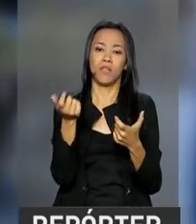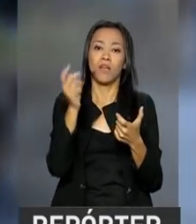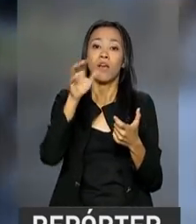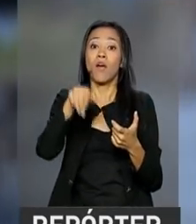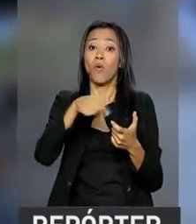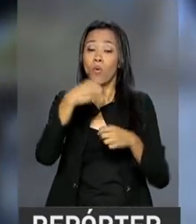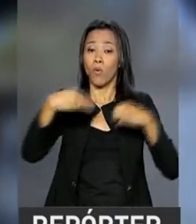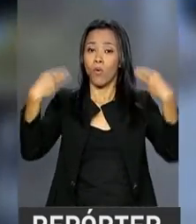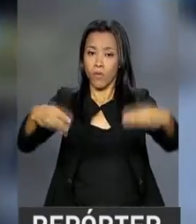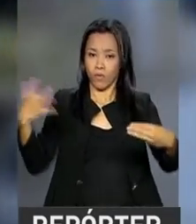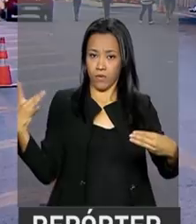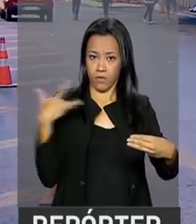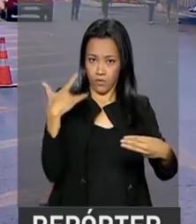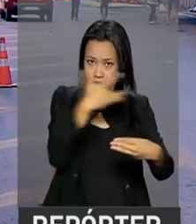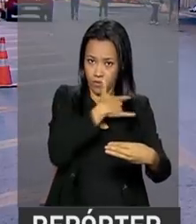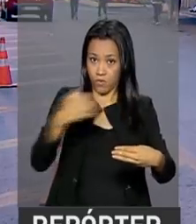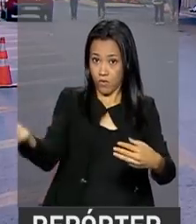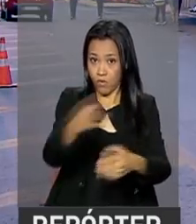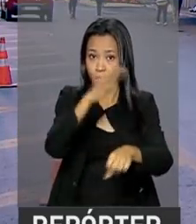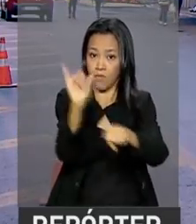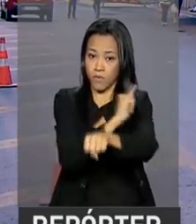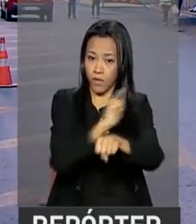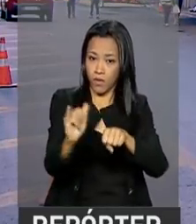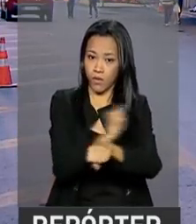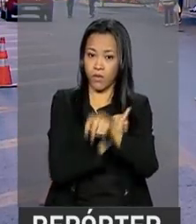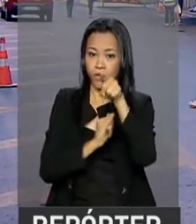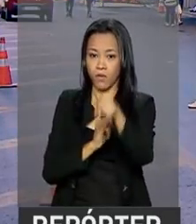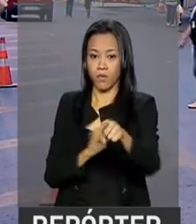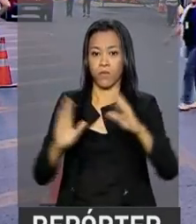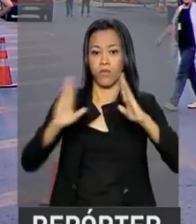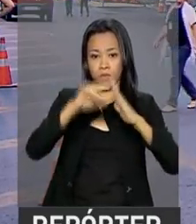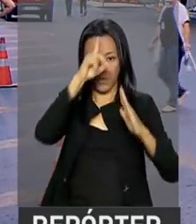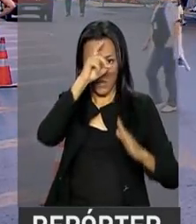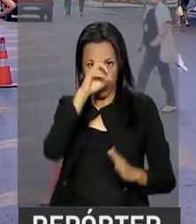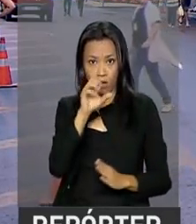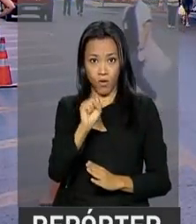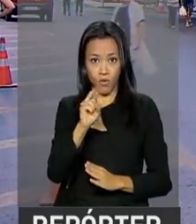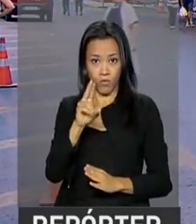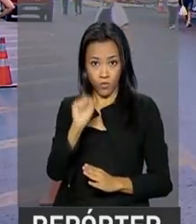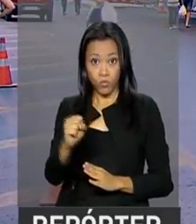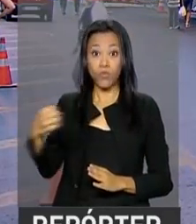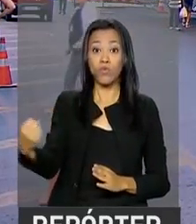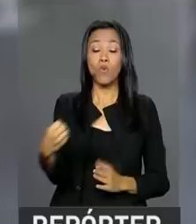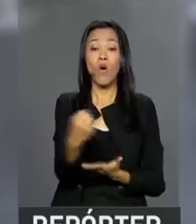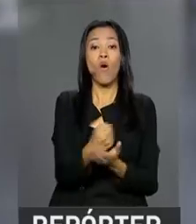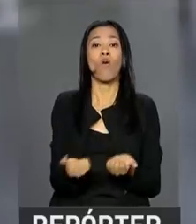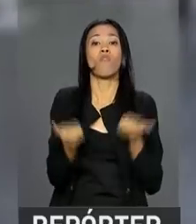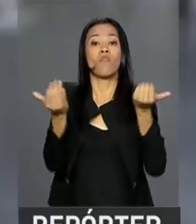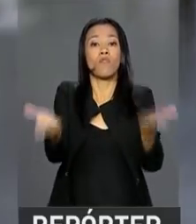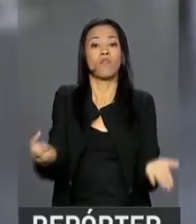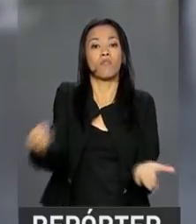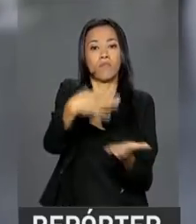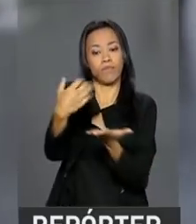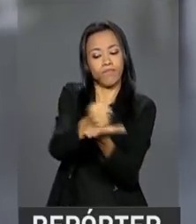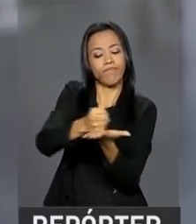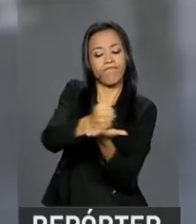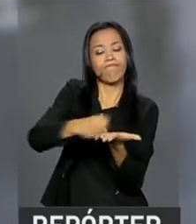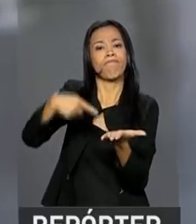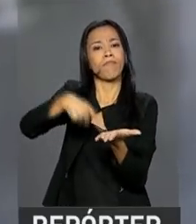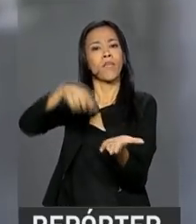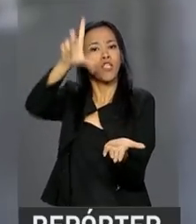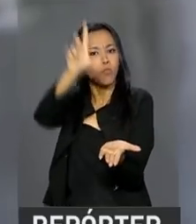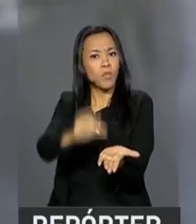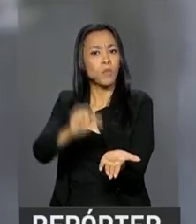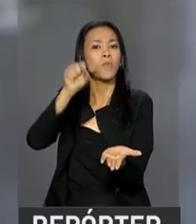novas medidas o sistema único de saúde vai oferecer um novo medicamento para reduzir o risco de